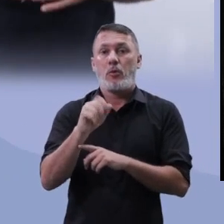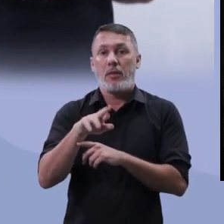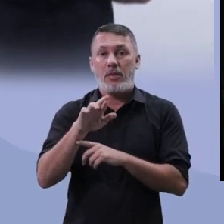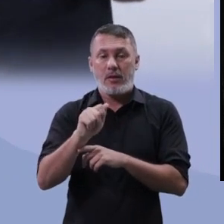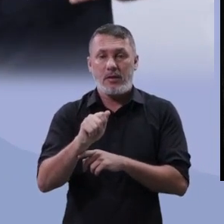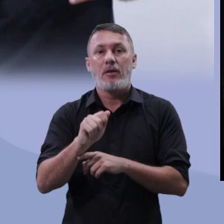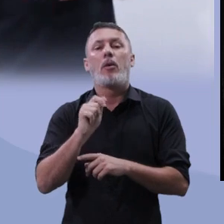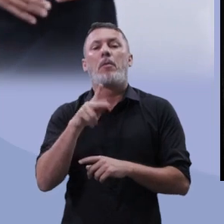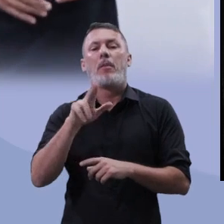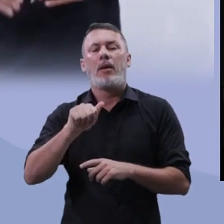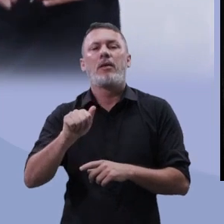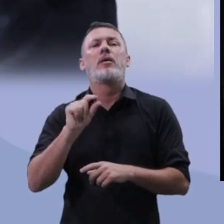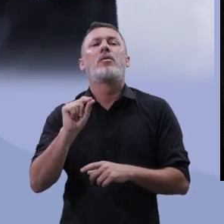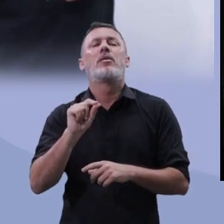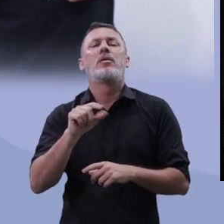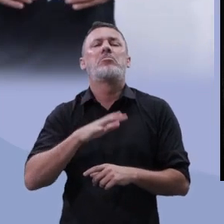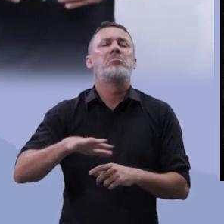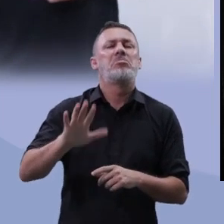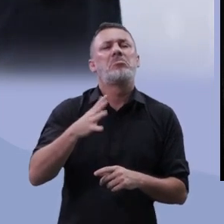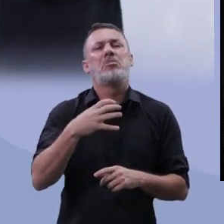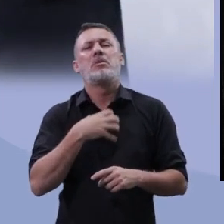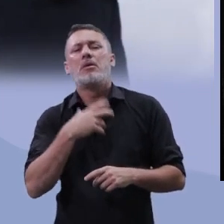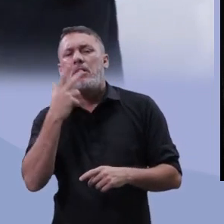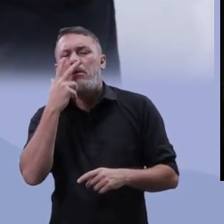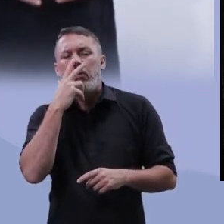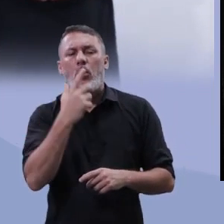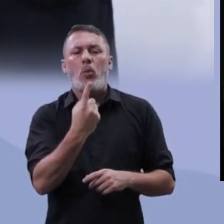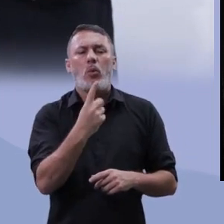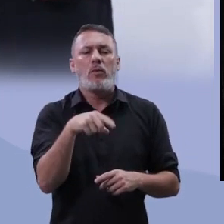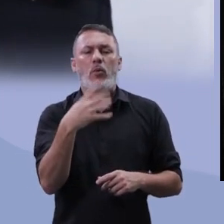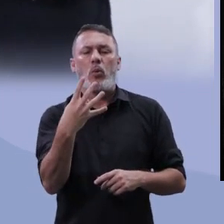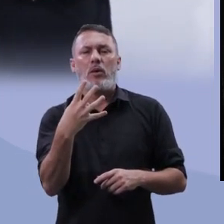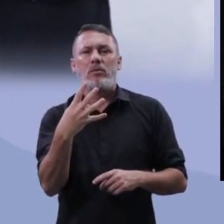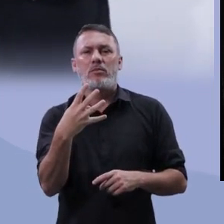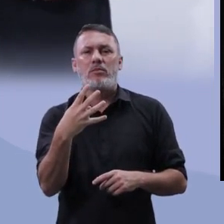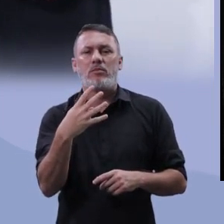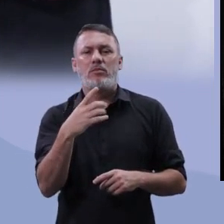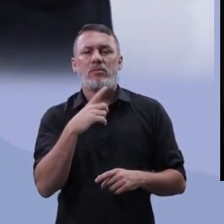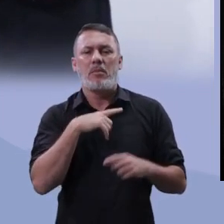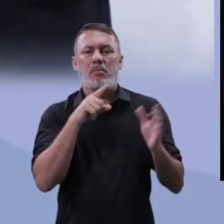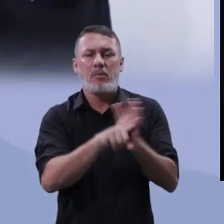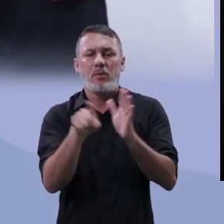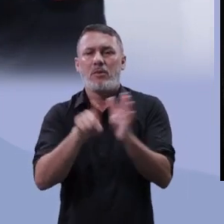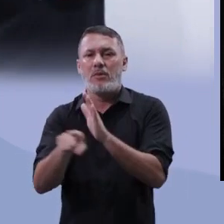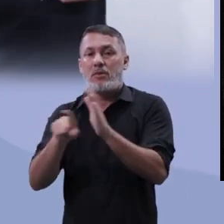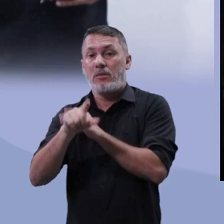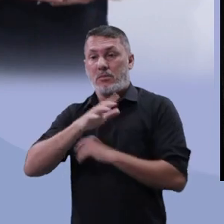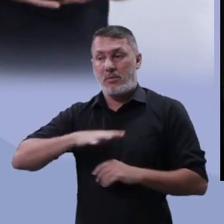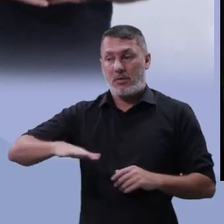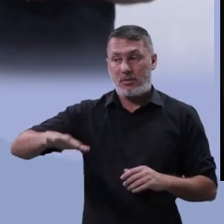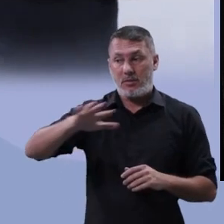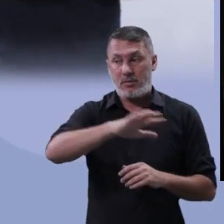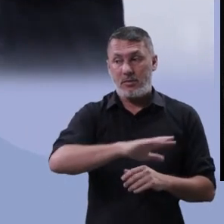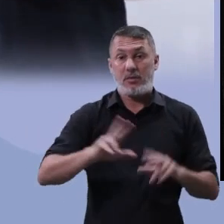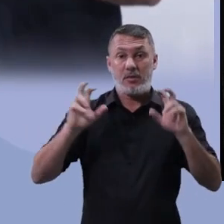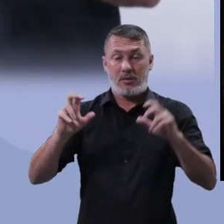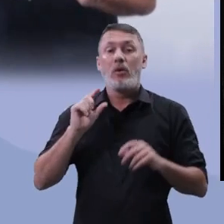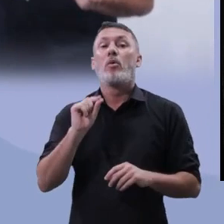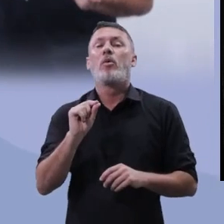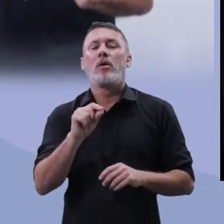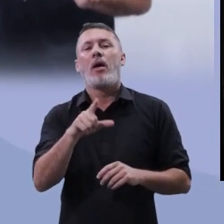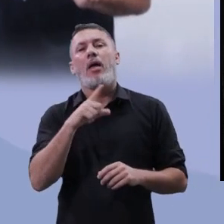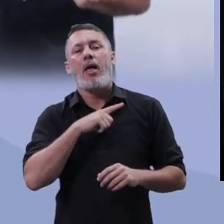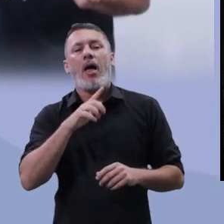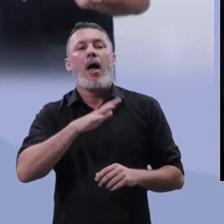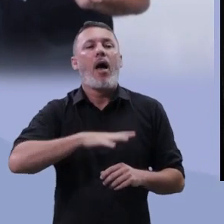plana espacial. Aí na competência 2, um quarto da prova do Enem está aí na competência 2, geometria plana espacial.